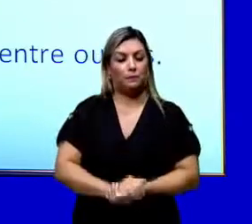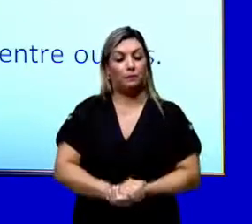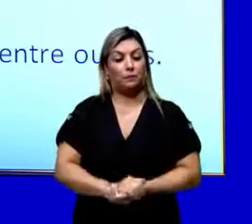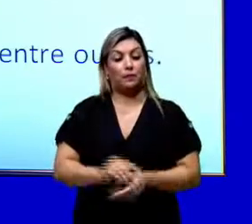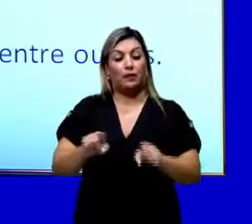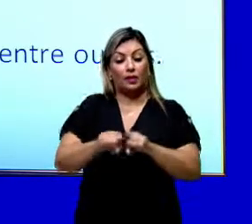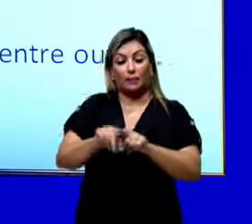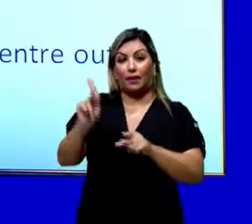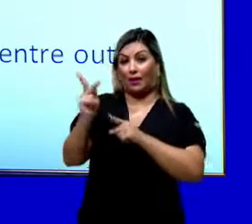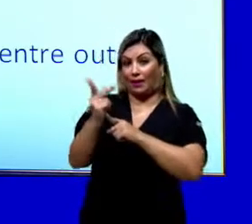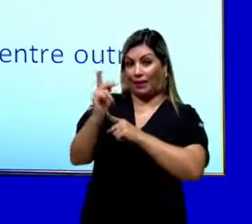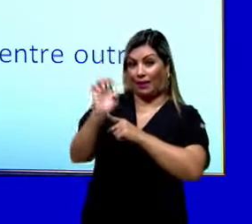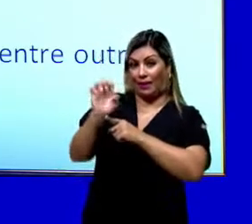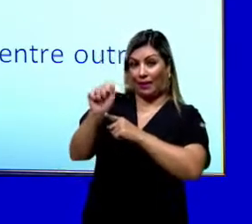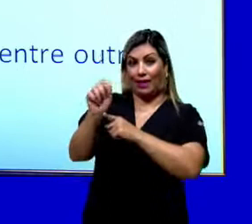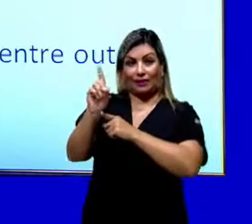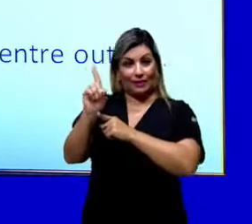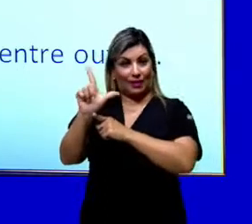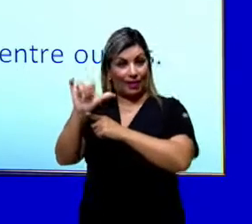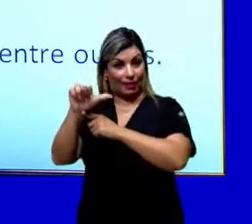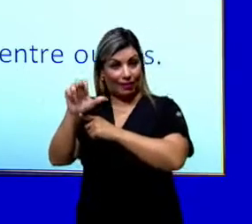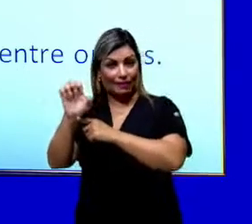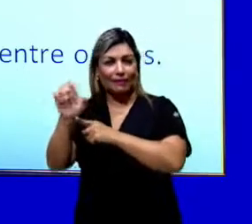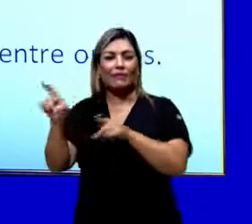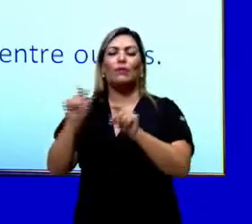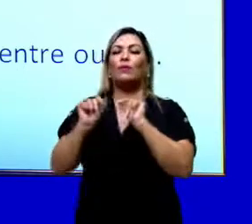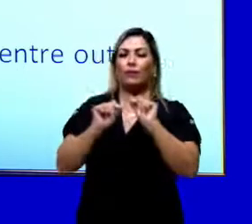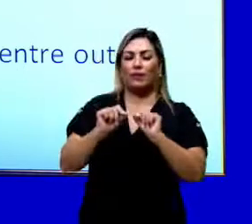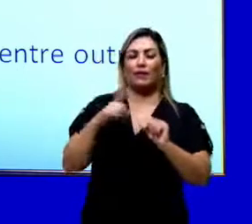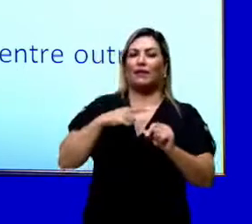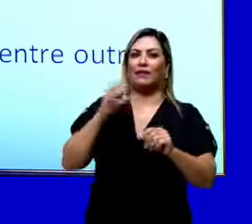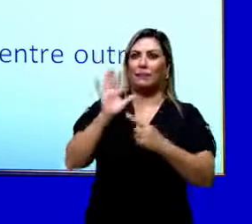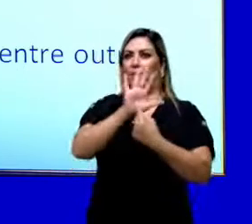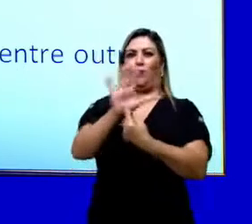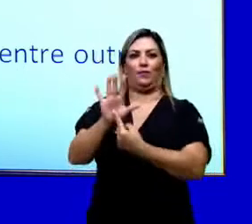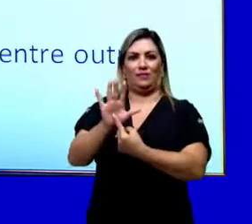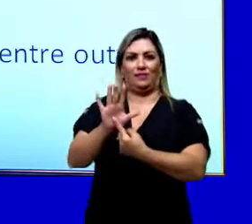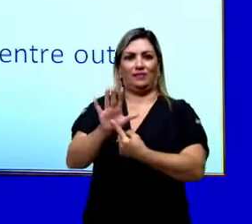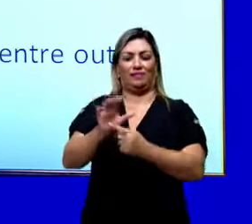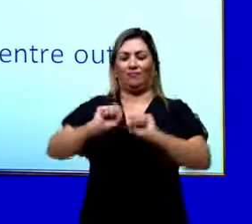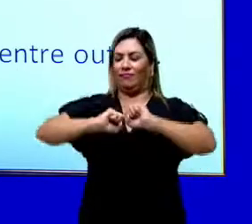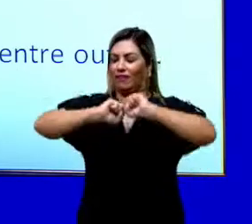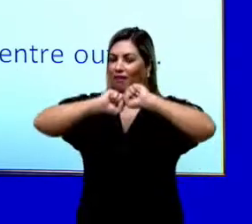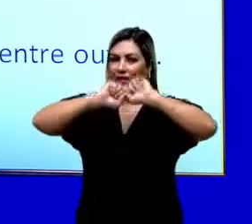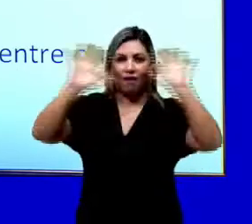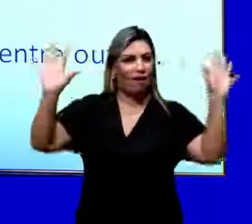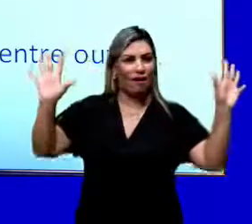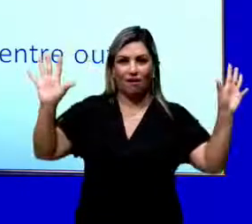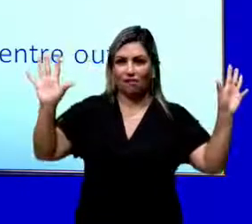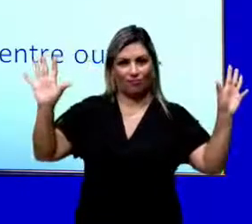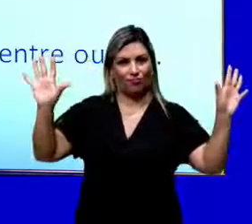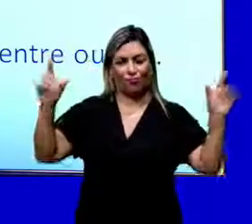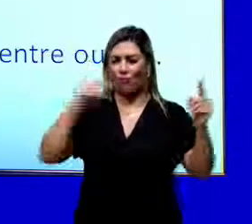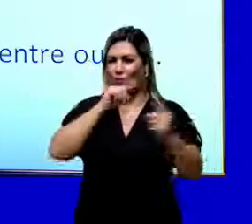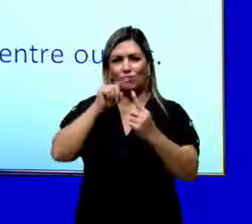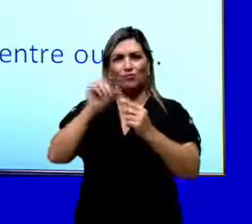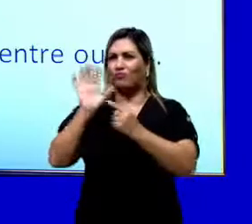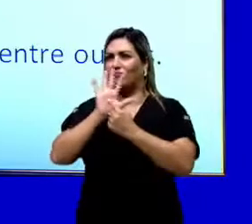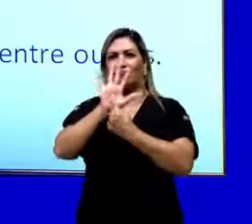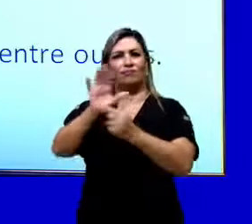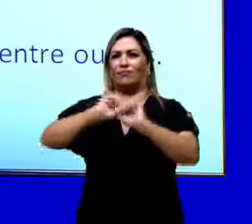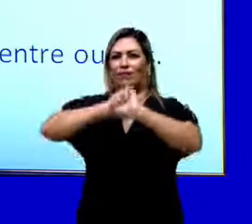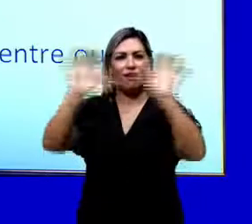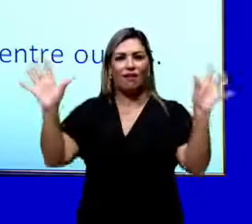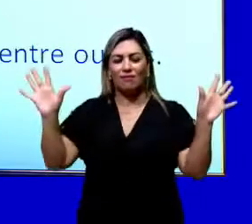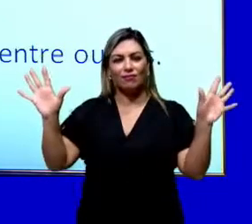Redline que a famosa Manchete né é aquela que vem ali sempre exposta de forma bem clara bem